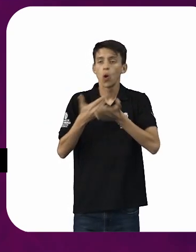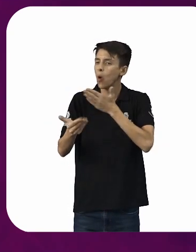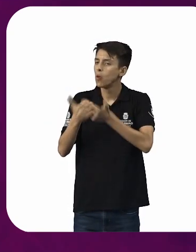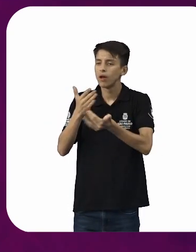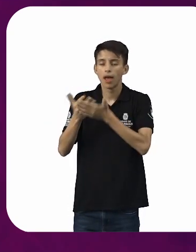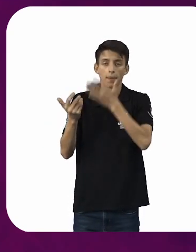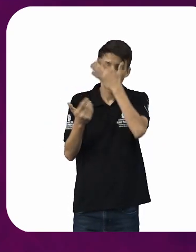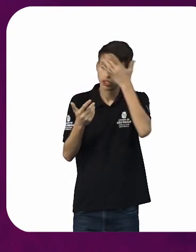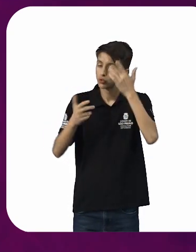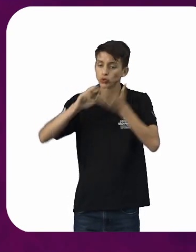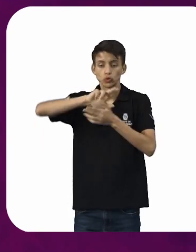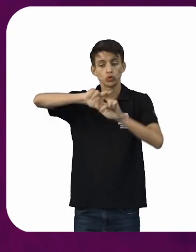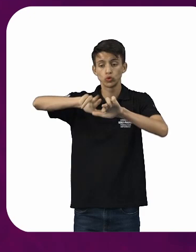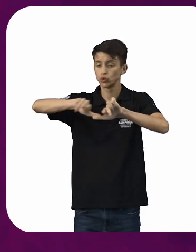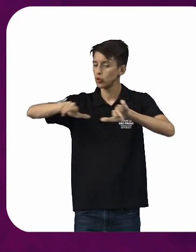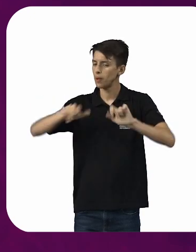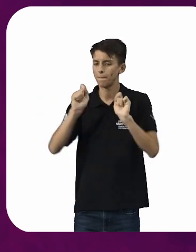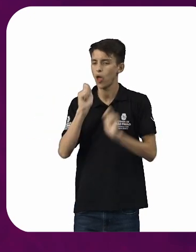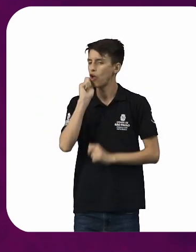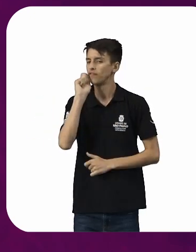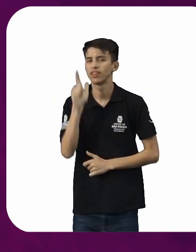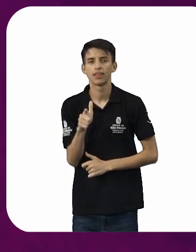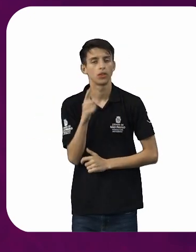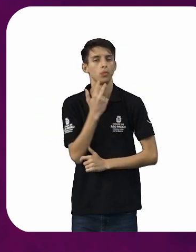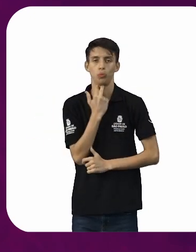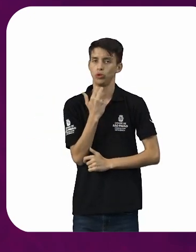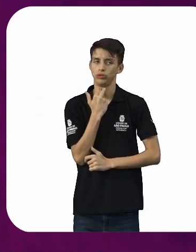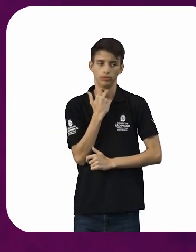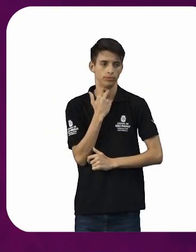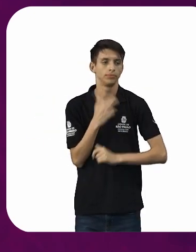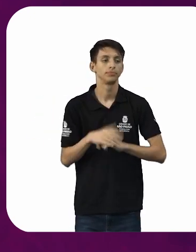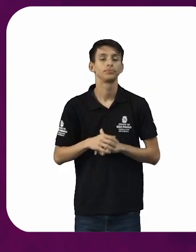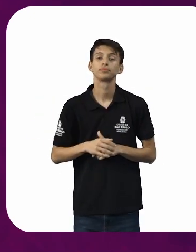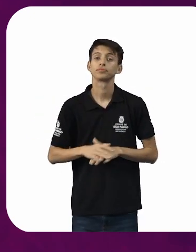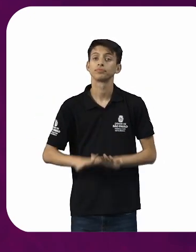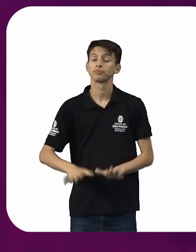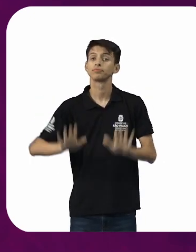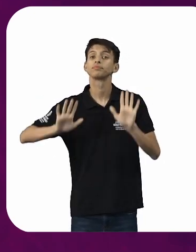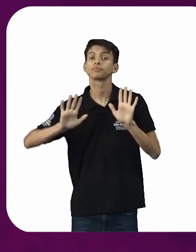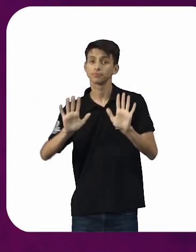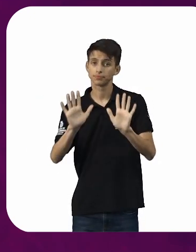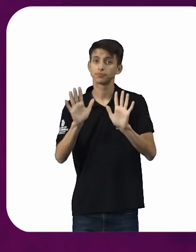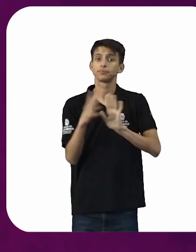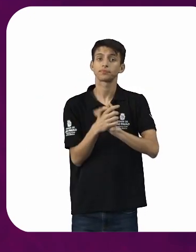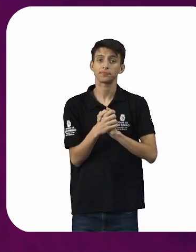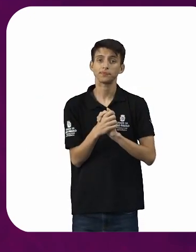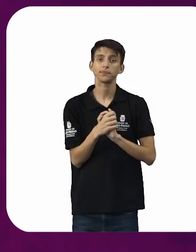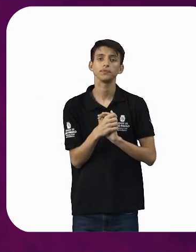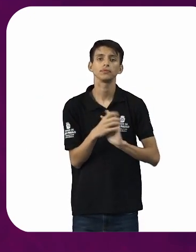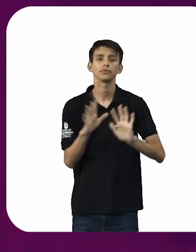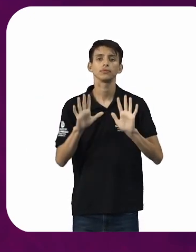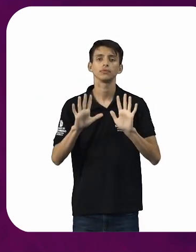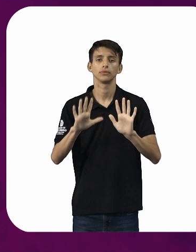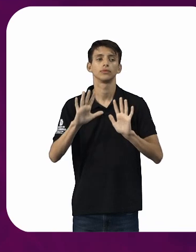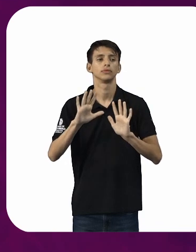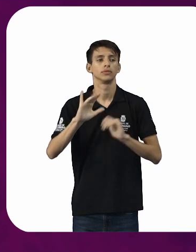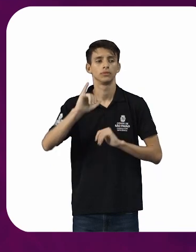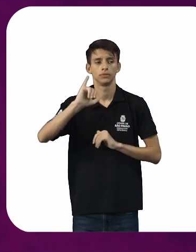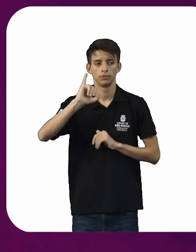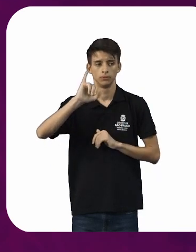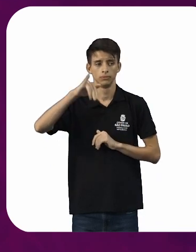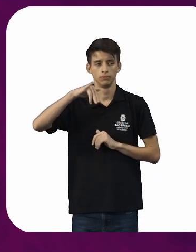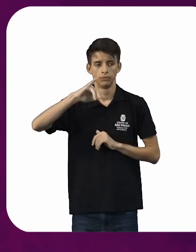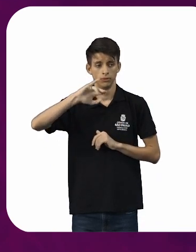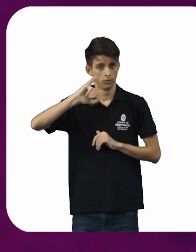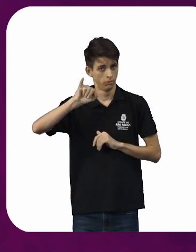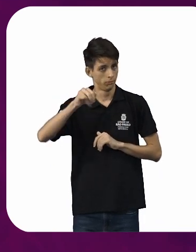conduta delituosa e que tem que ser punida. Mas a injúria, ela foi criada, na verdade, porque quando nós tivemos